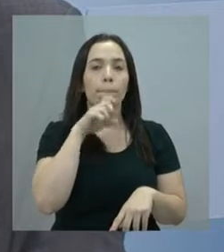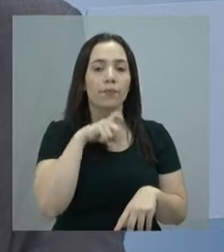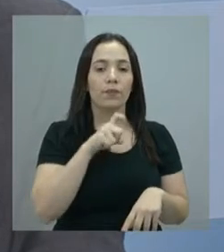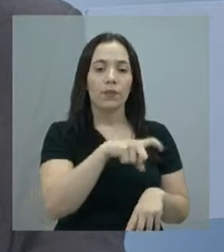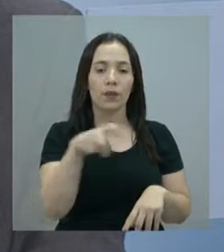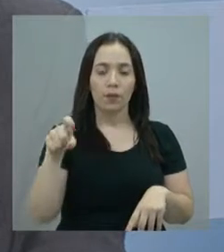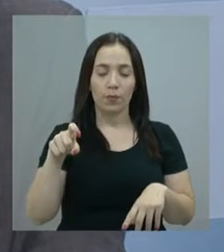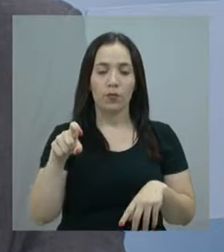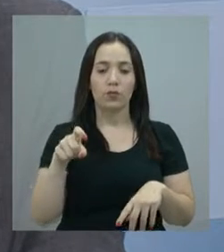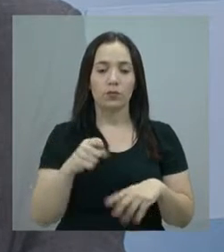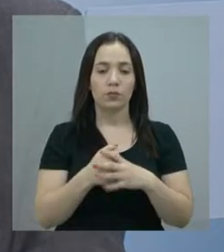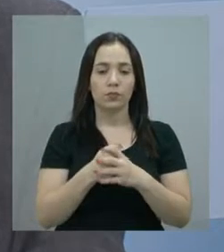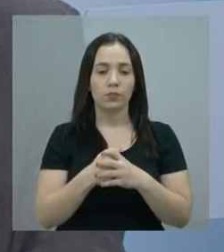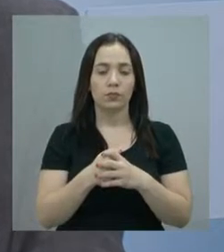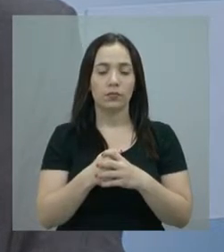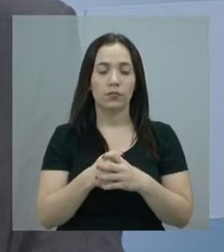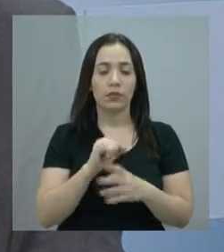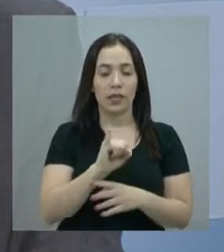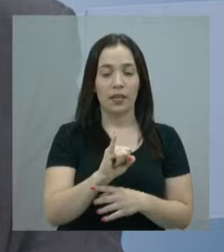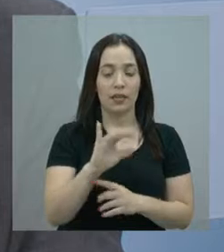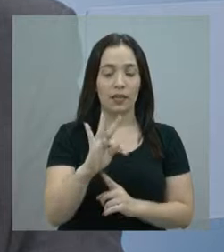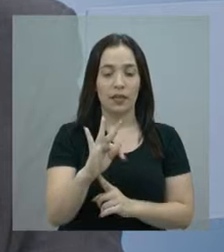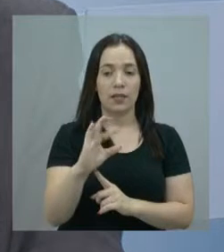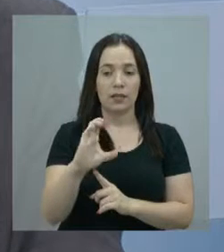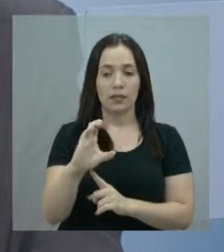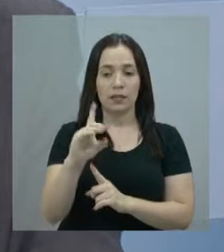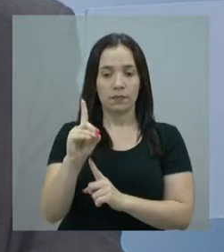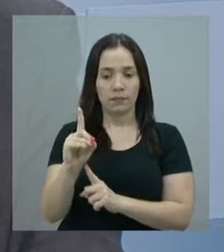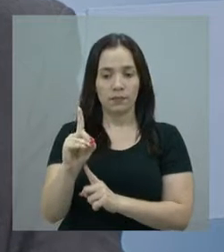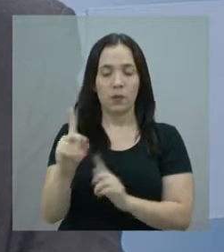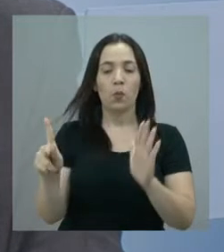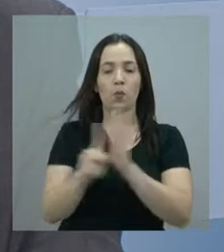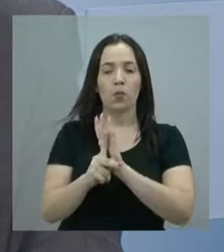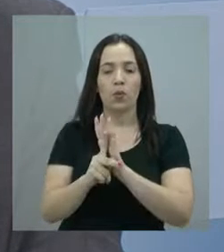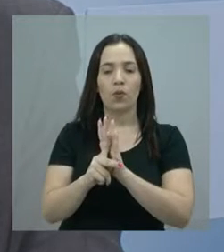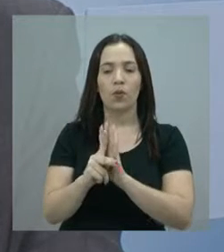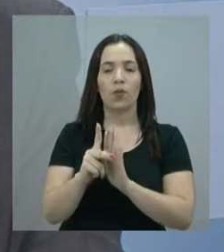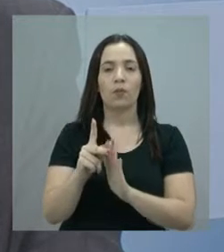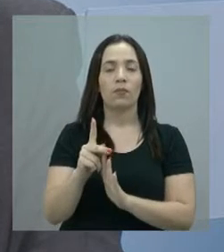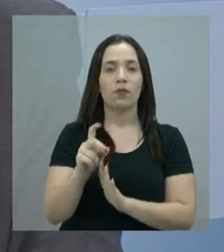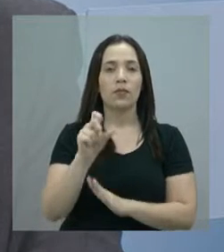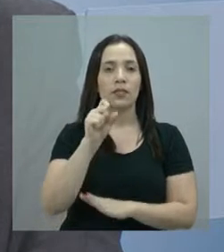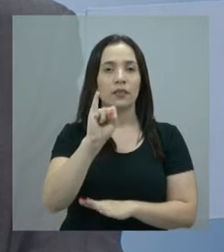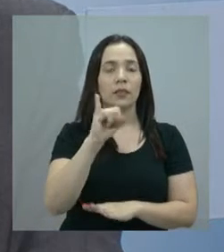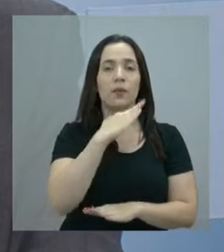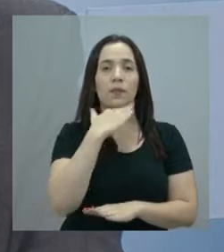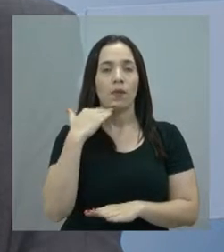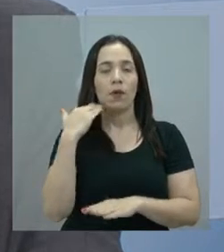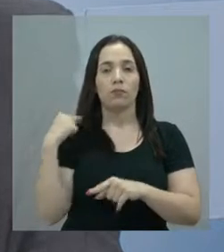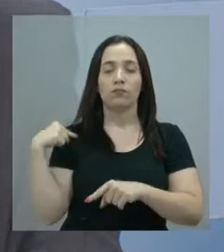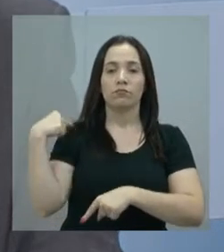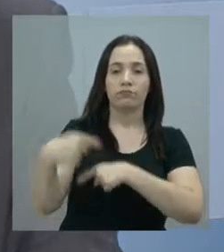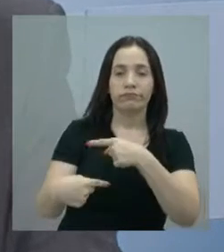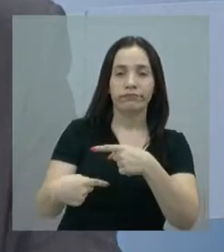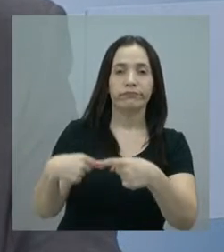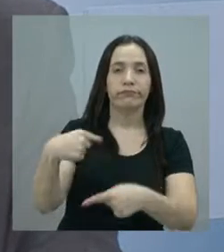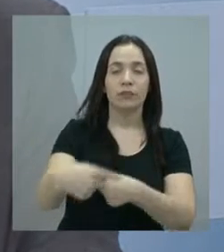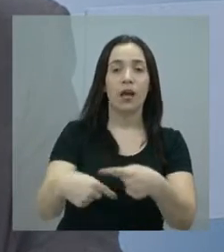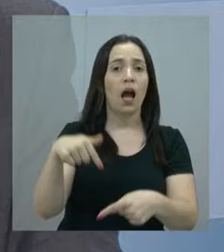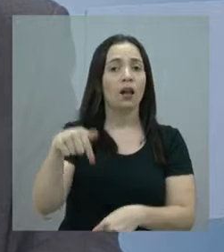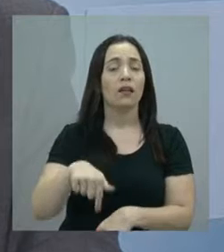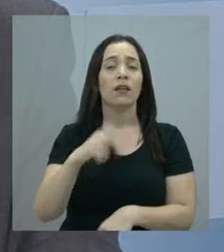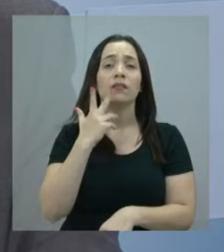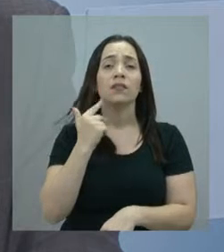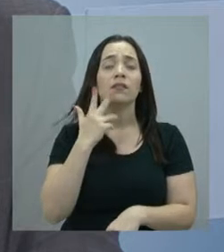patrimônio, né, o ITCD, que é o Imposto de Transmissão Causa Mortes, ele é um dos mais baixos do mundo.